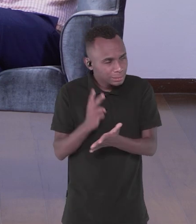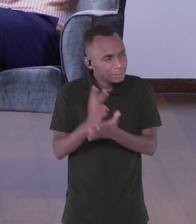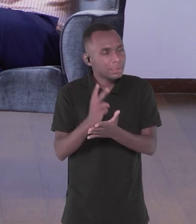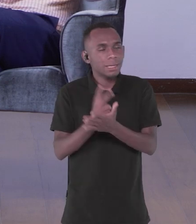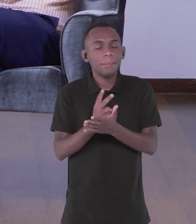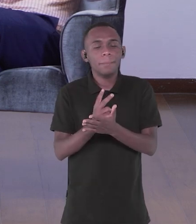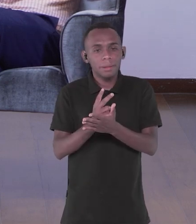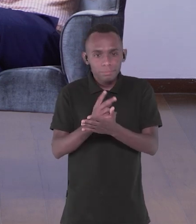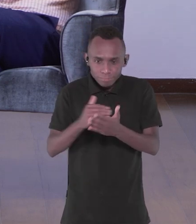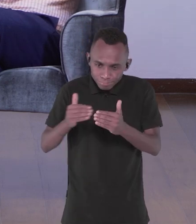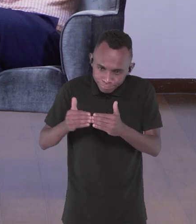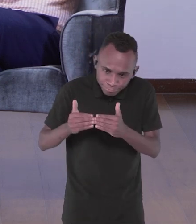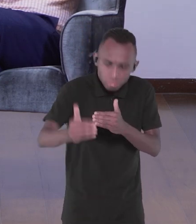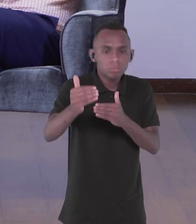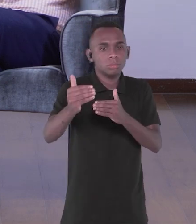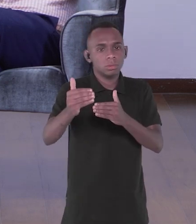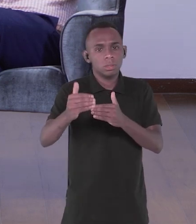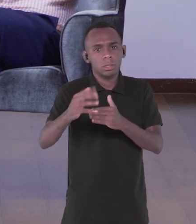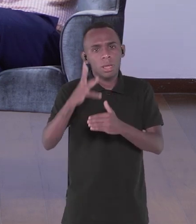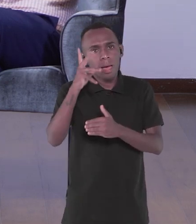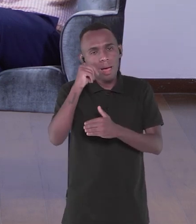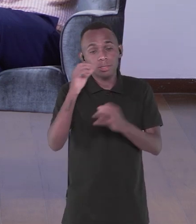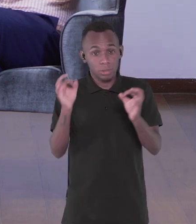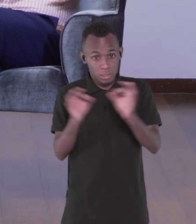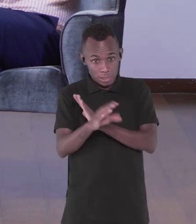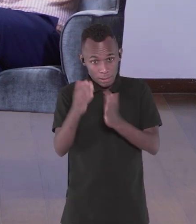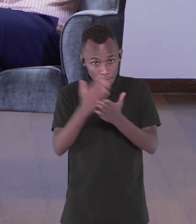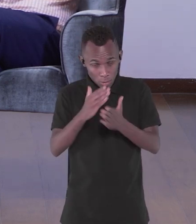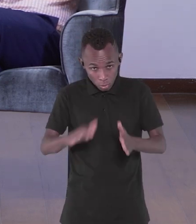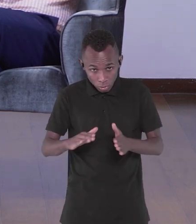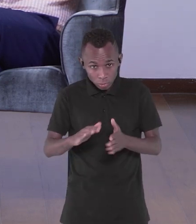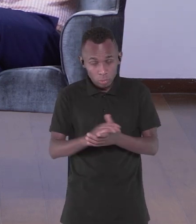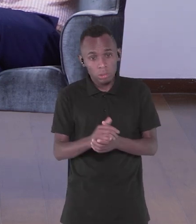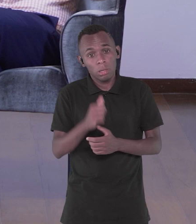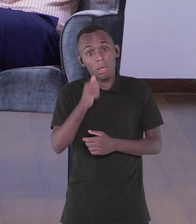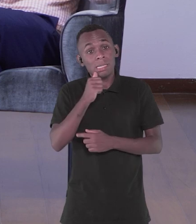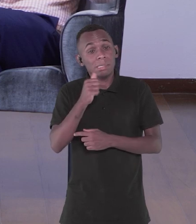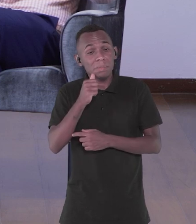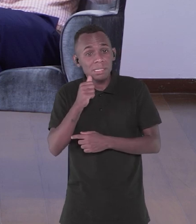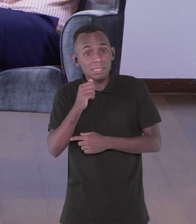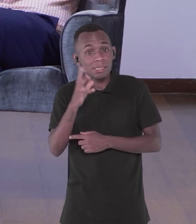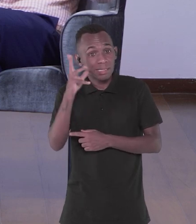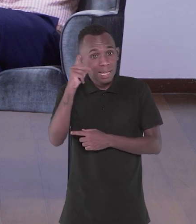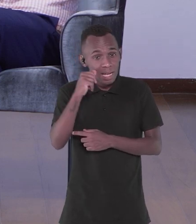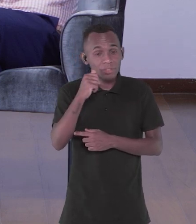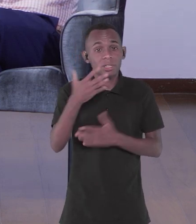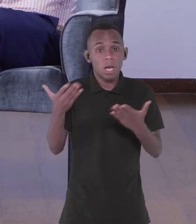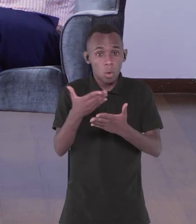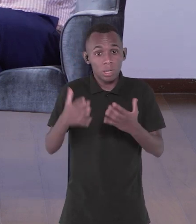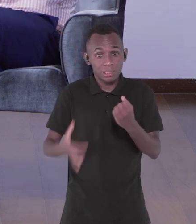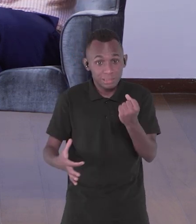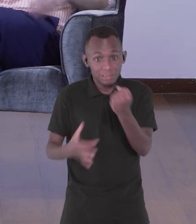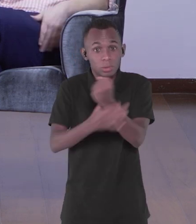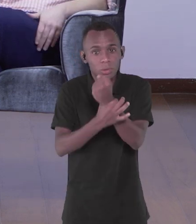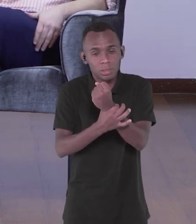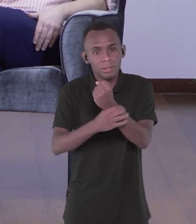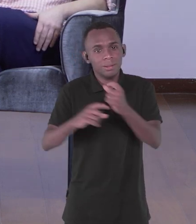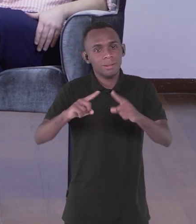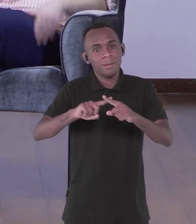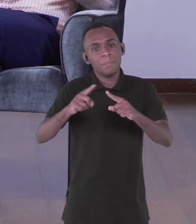que acaba, e quando essas meninas acham que sobreviveram, na